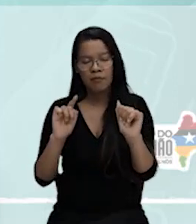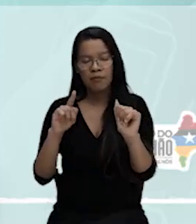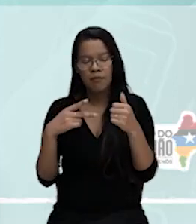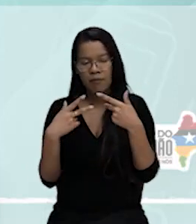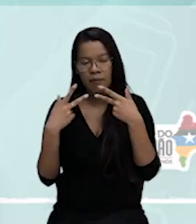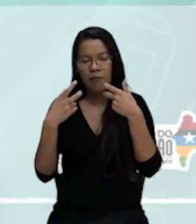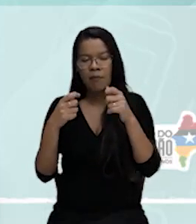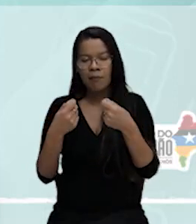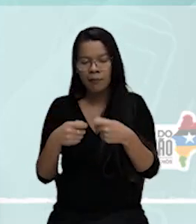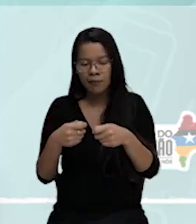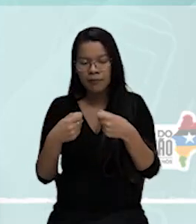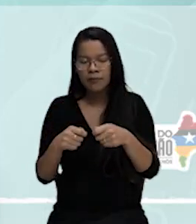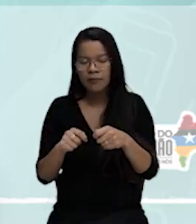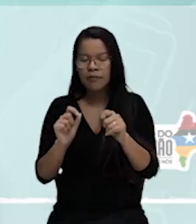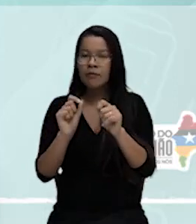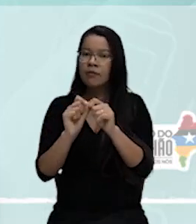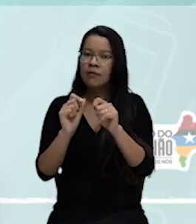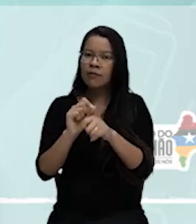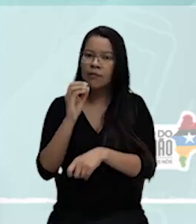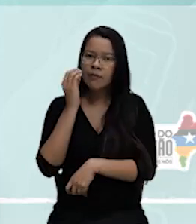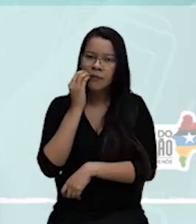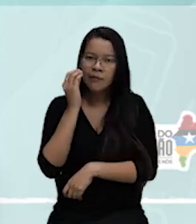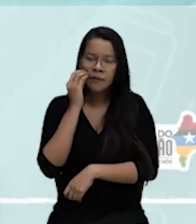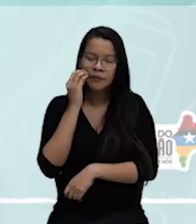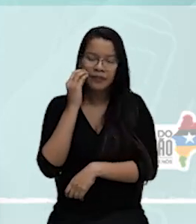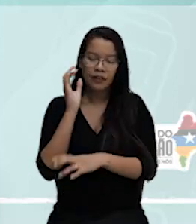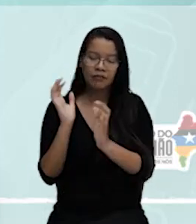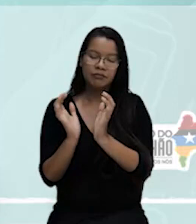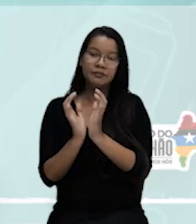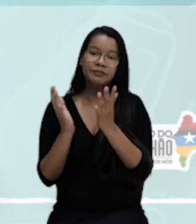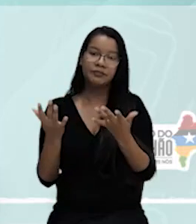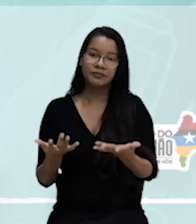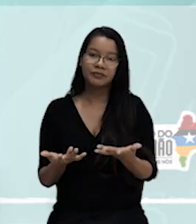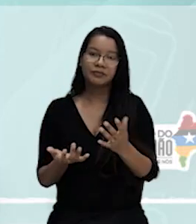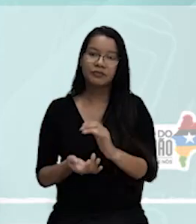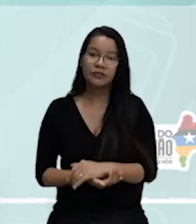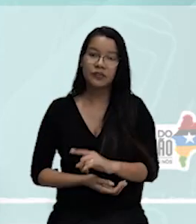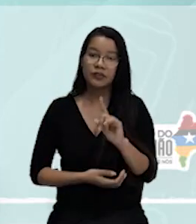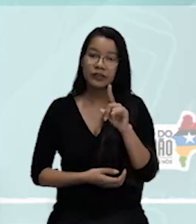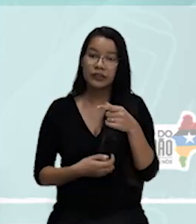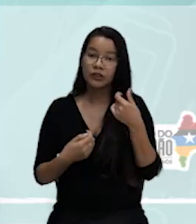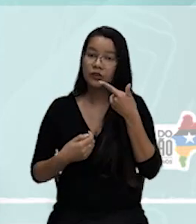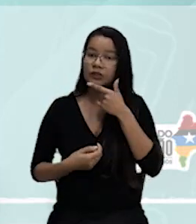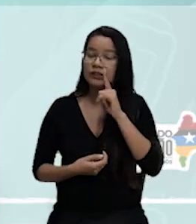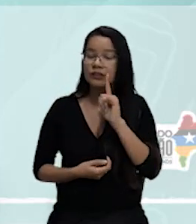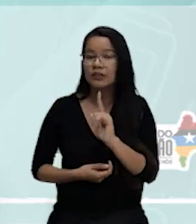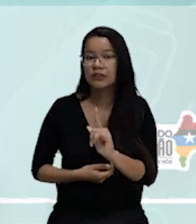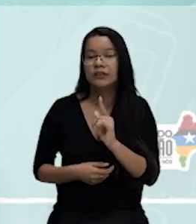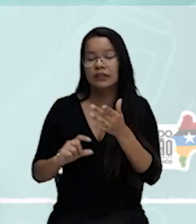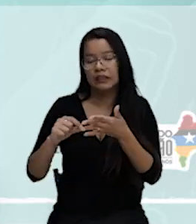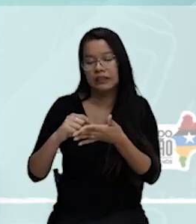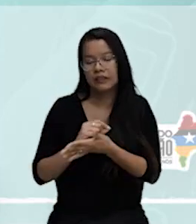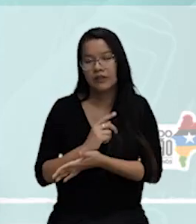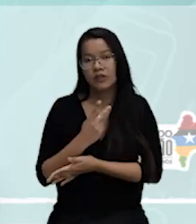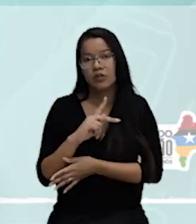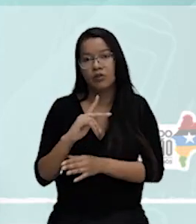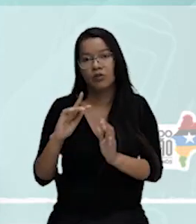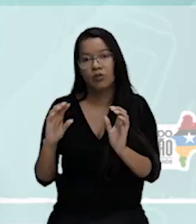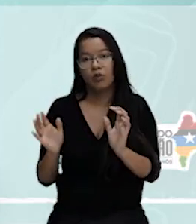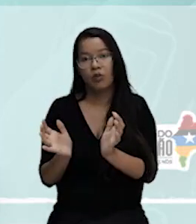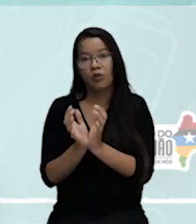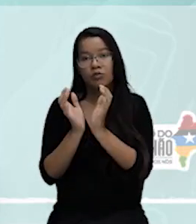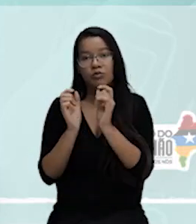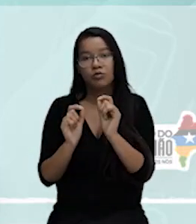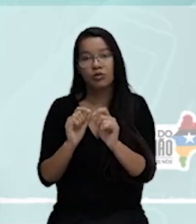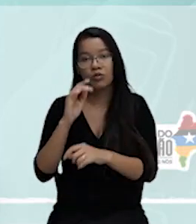é necessário fazer o teste do conjunto da condição de existência, tá? Para você conseguir escrever o seu conjunto solução.